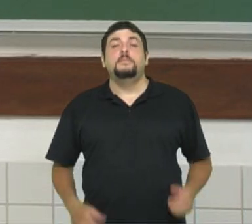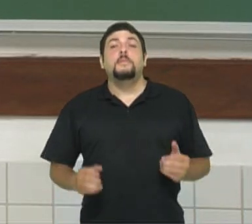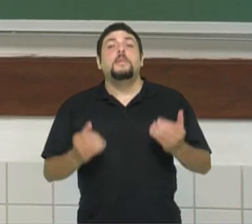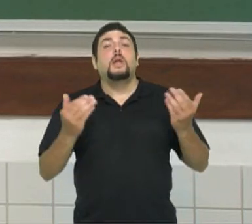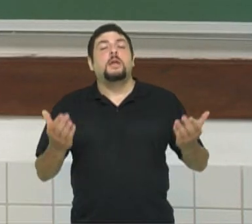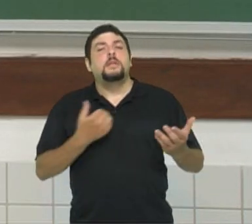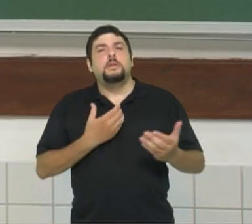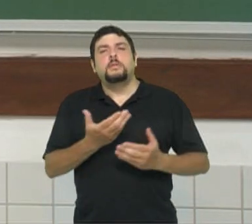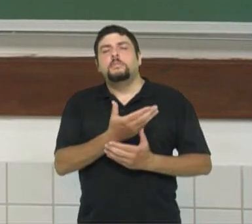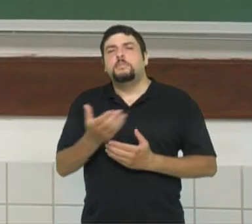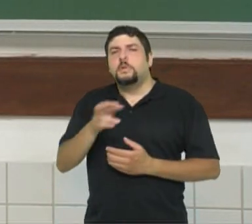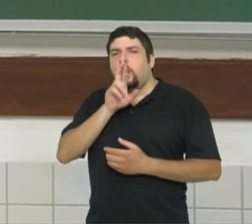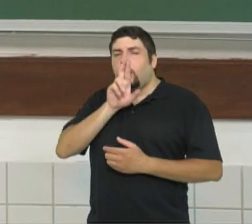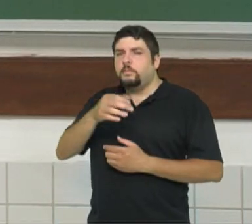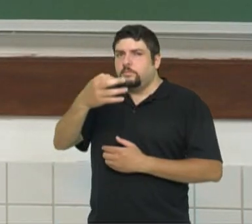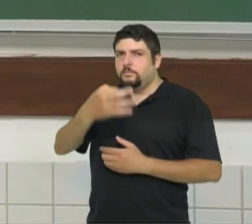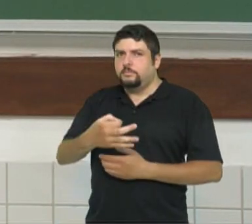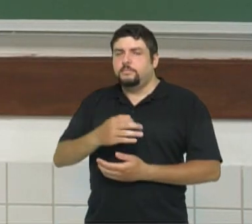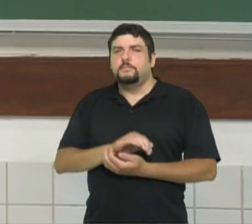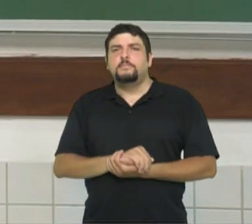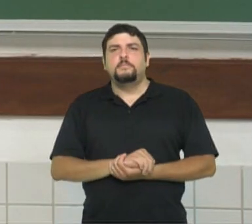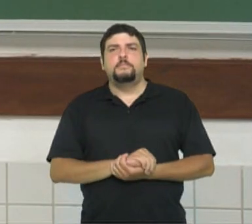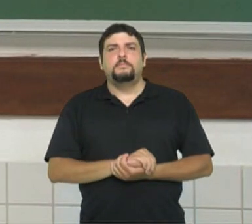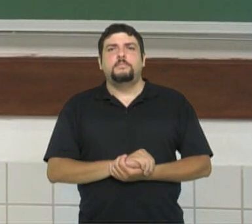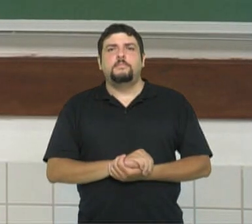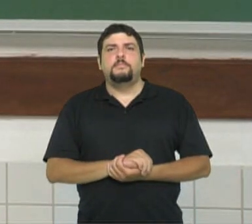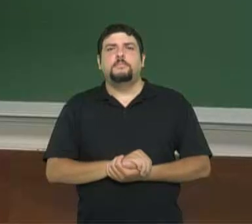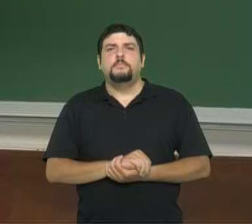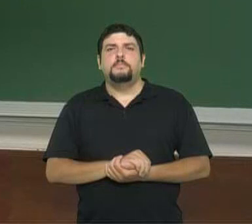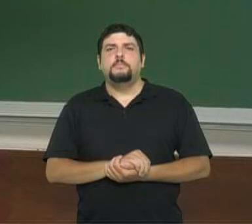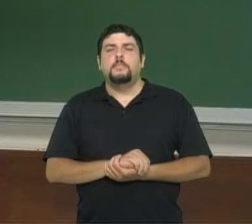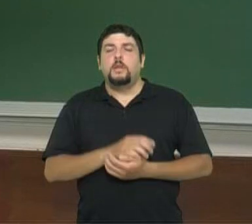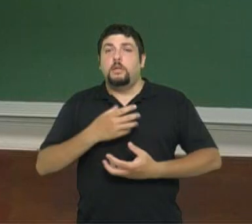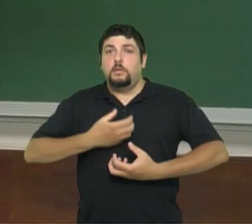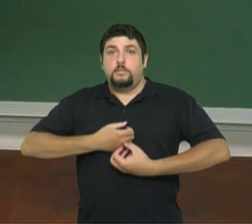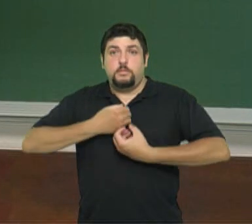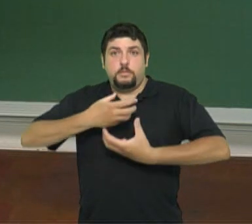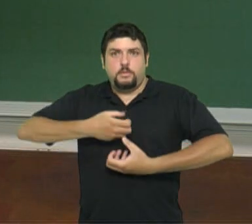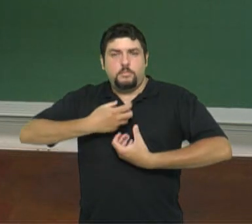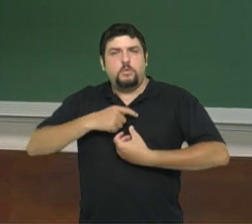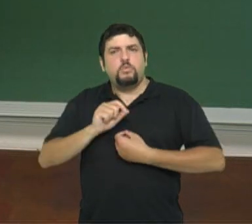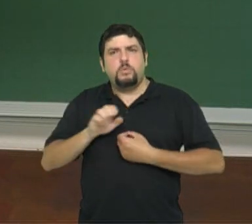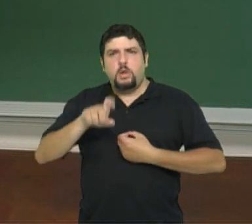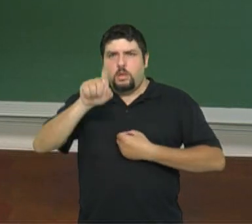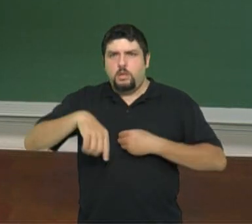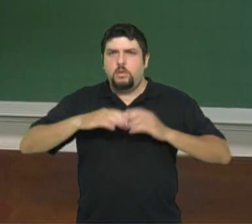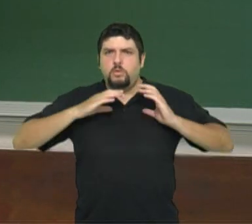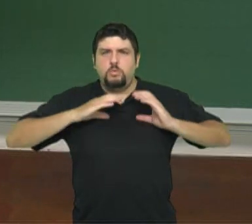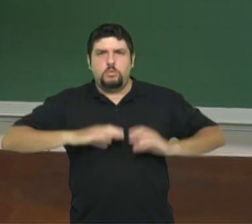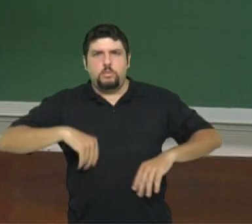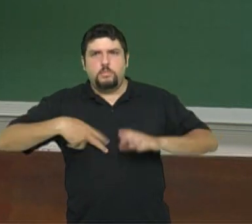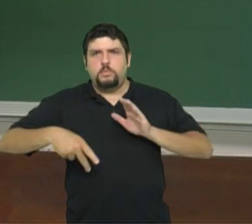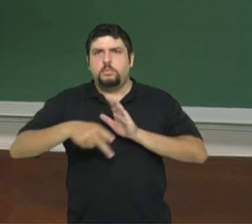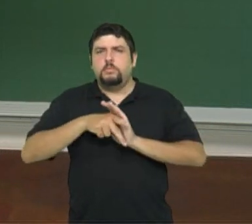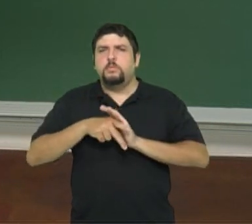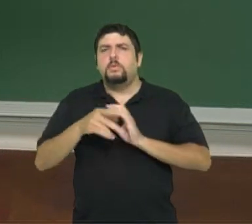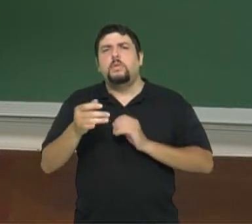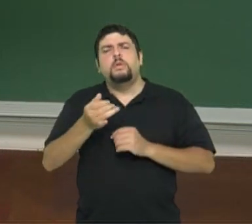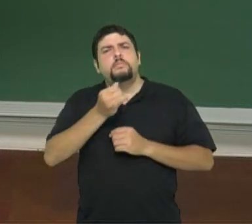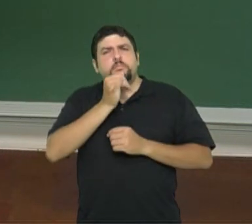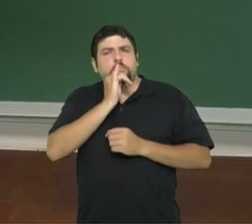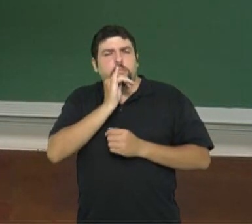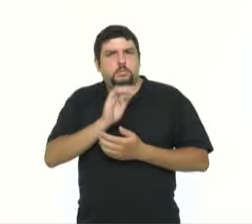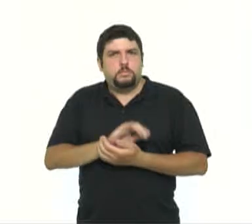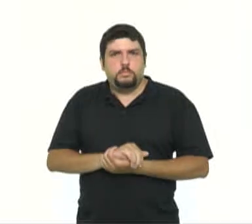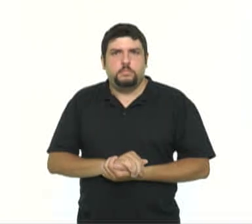Então, galera, vamos à resposta correta? Olha lá então. O eu lírico descreve comportamentos típicos nesses casos. Quais os